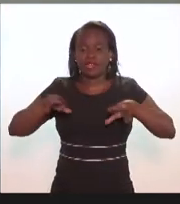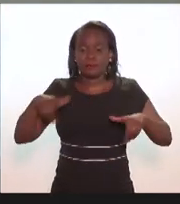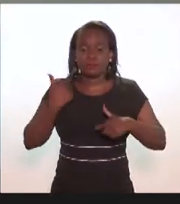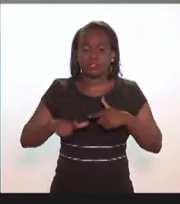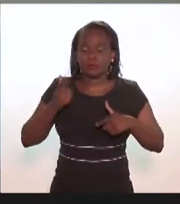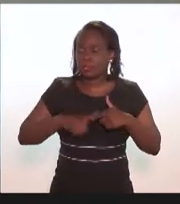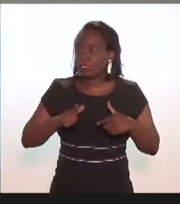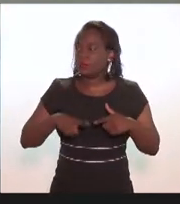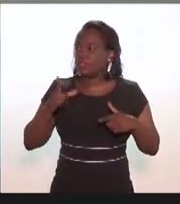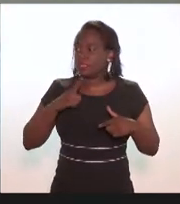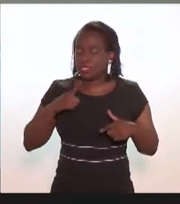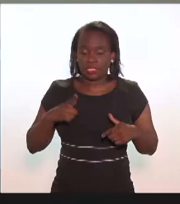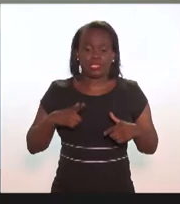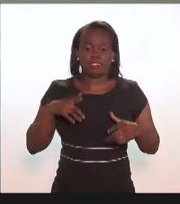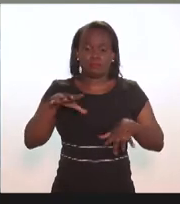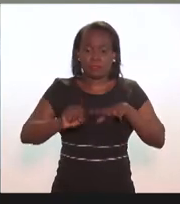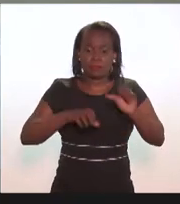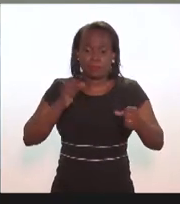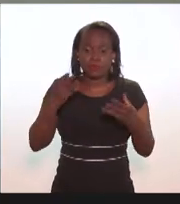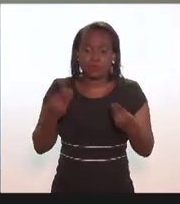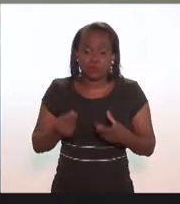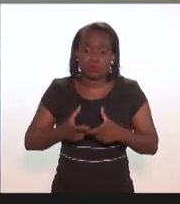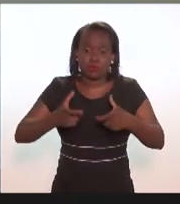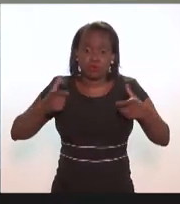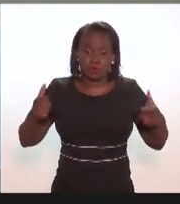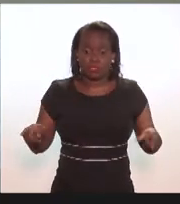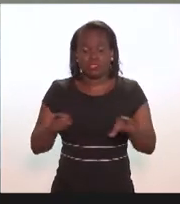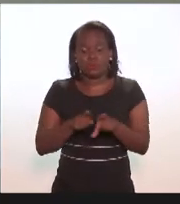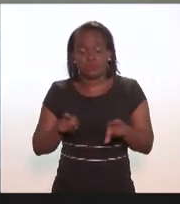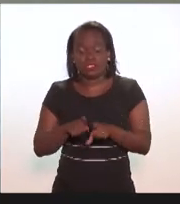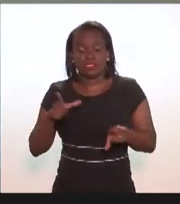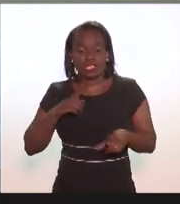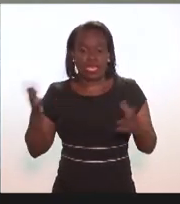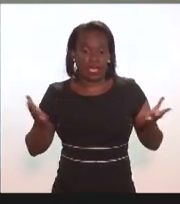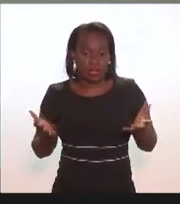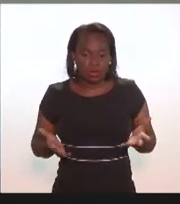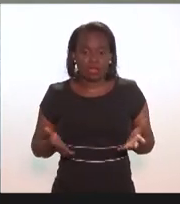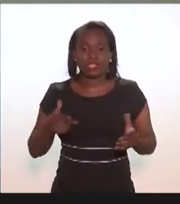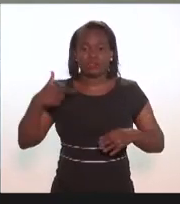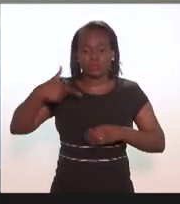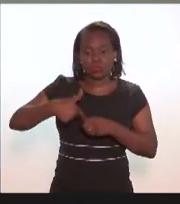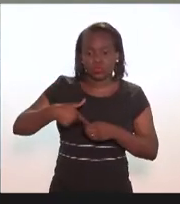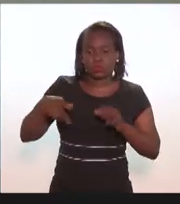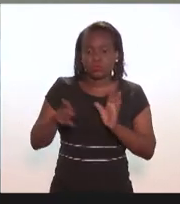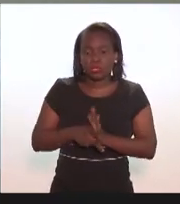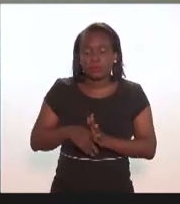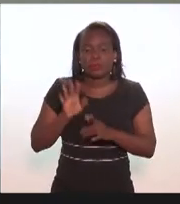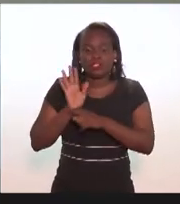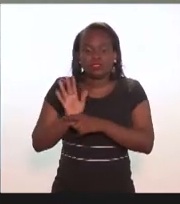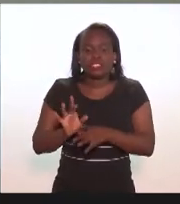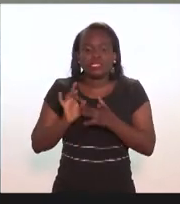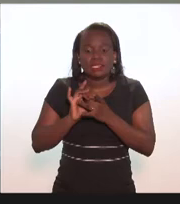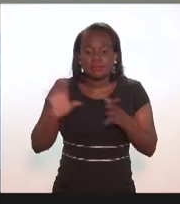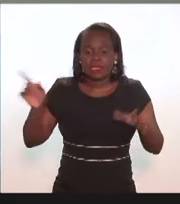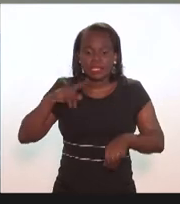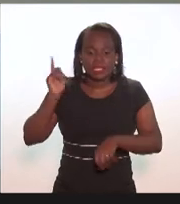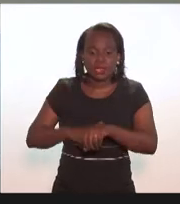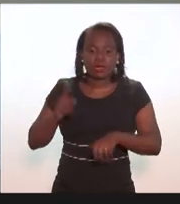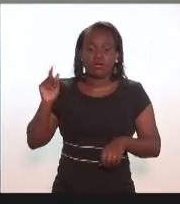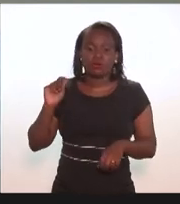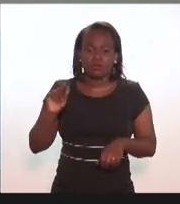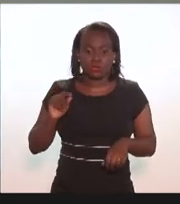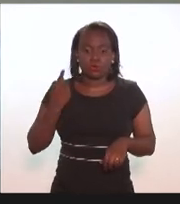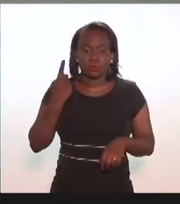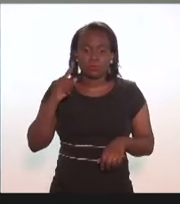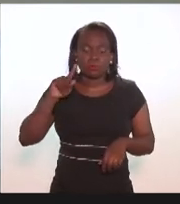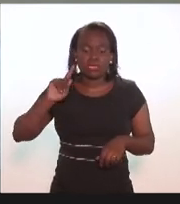problemas, porque as apreensões têm crescido muito. Inclusive, a gente está agora, no caso de combustível, para liberar imediatamente